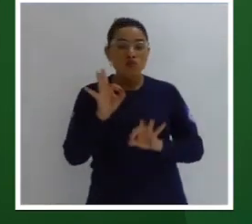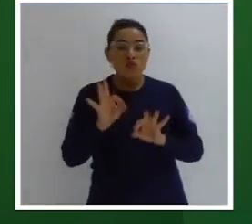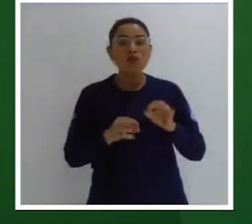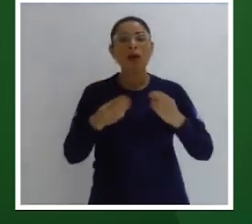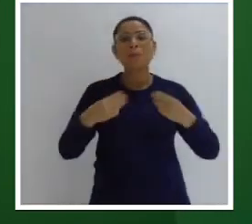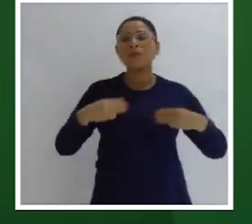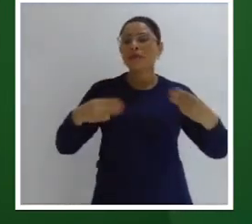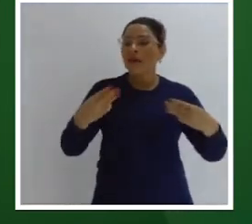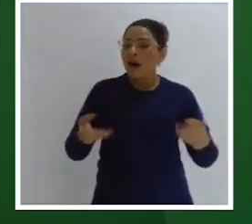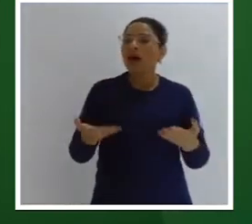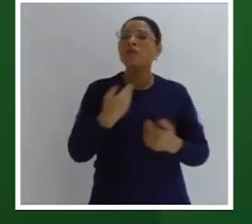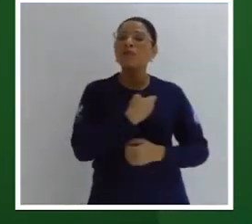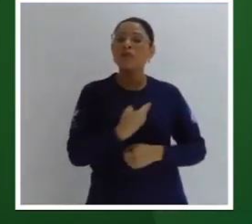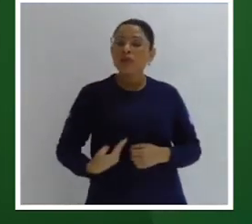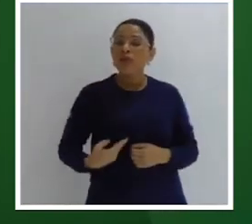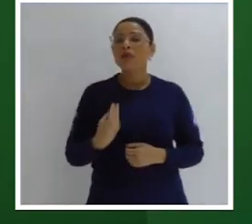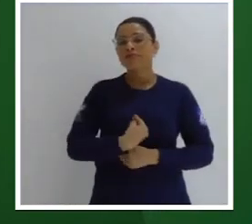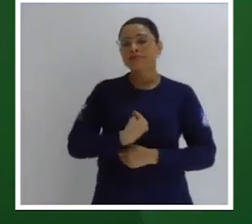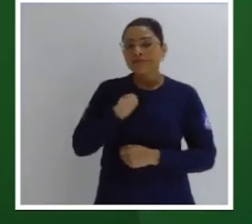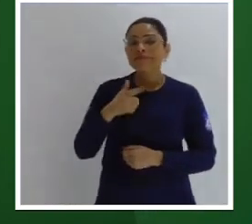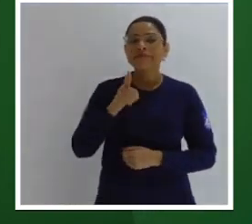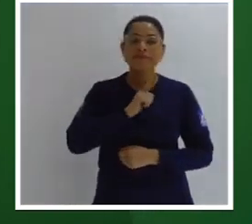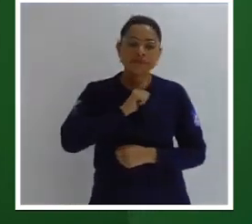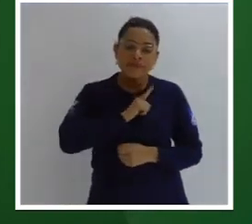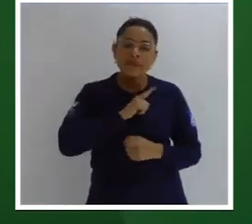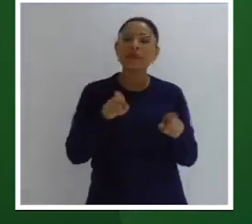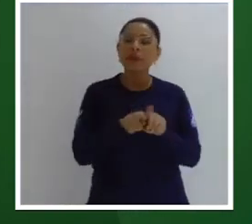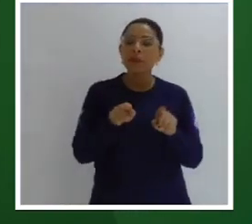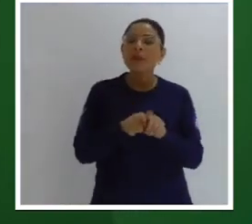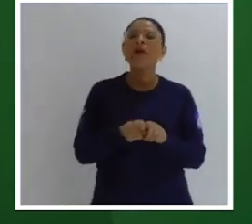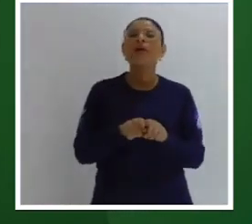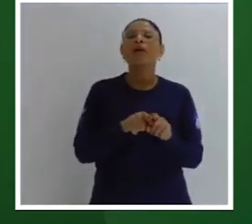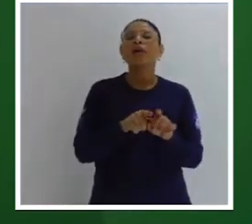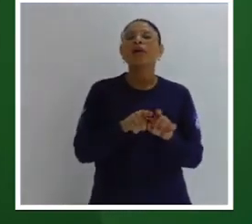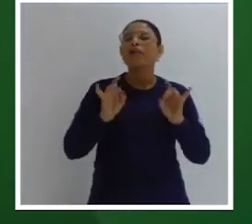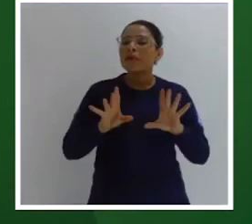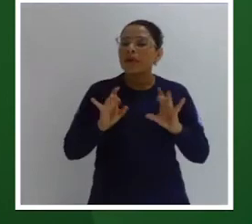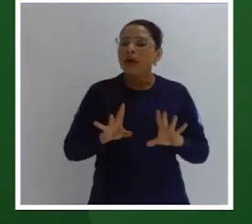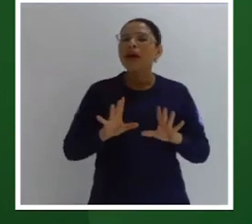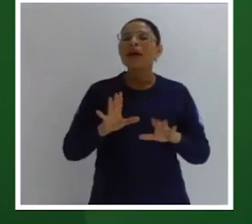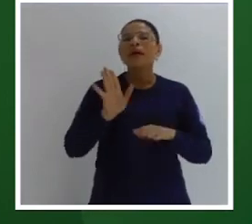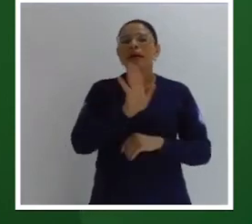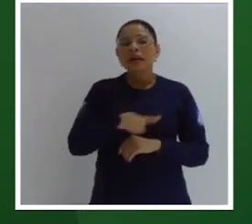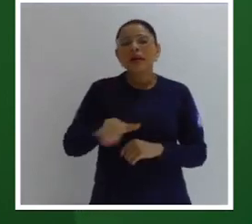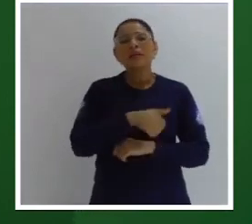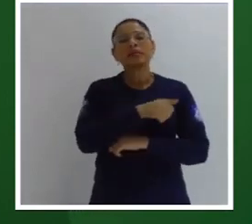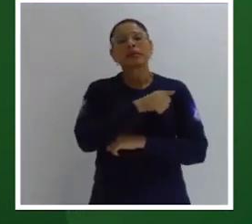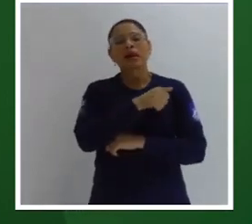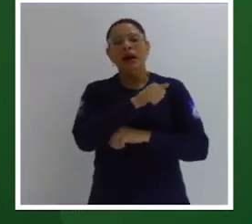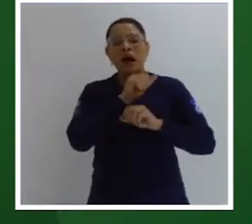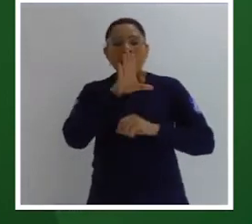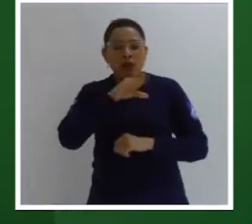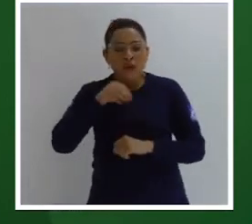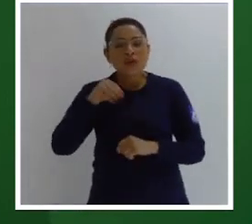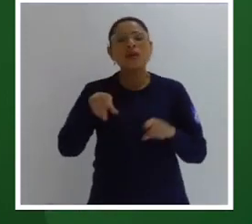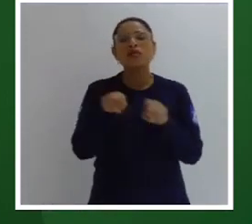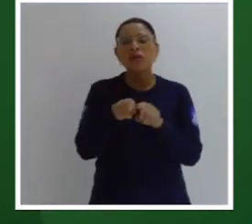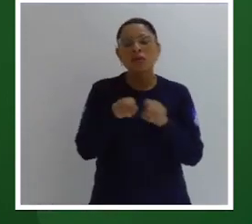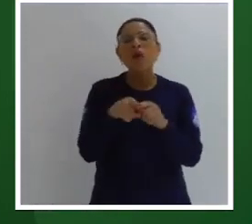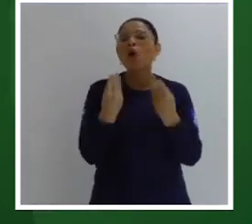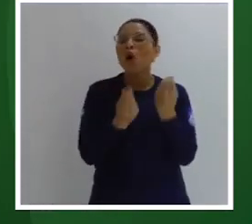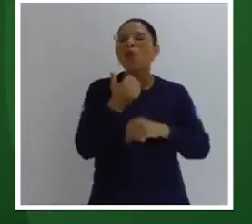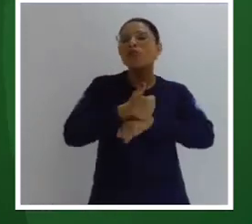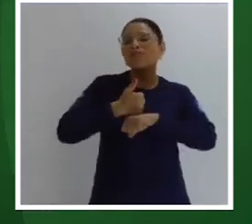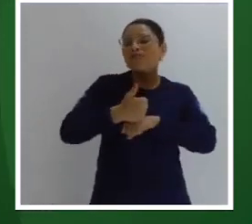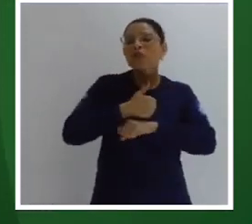público né o Juizado especializado em criança e adolescente como é que essas esses profissionais né do sistema